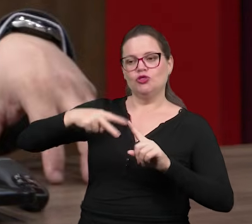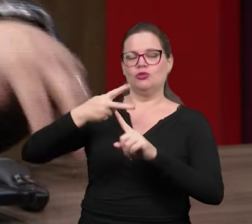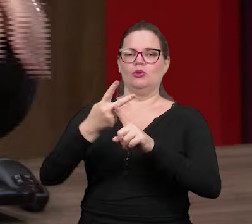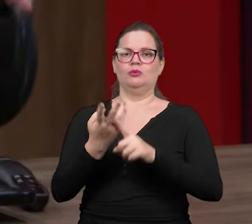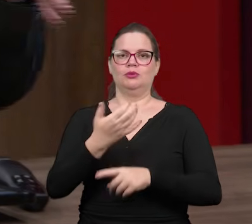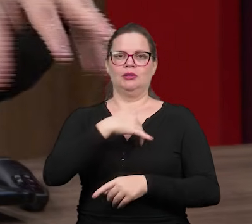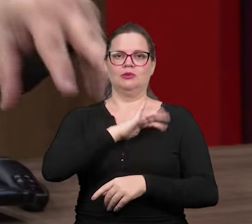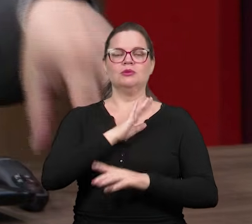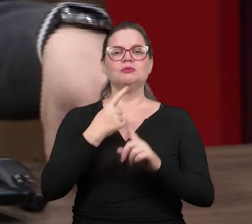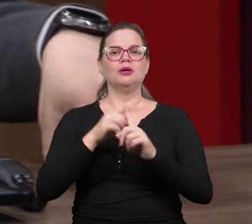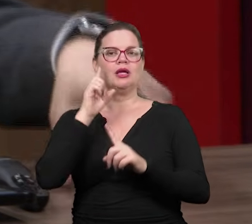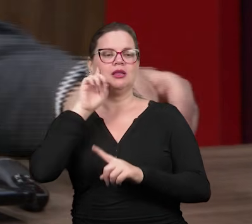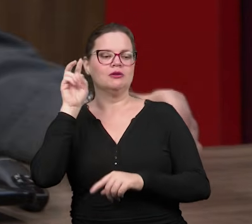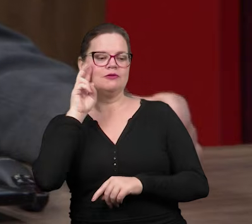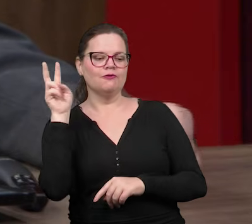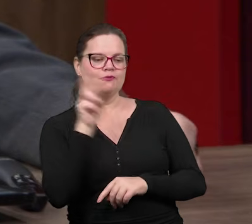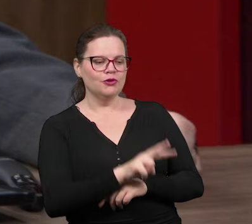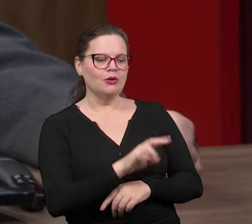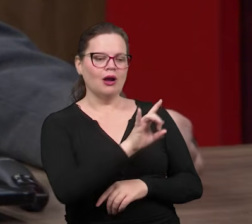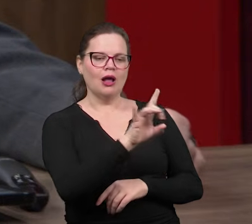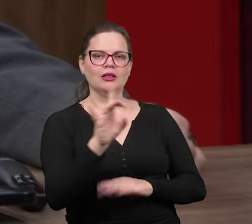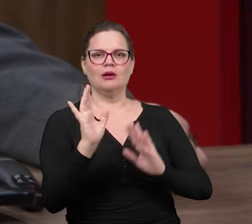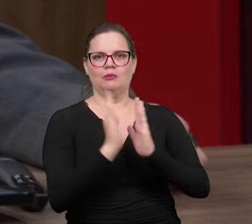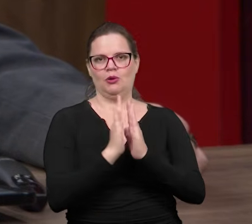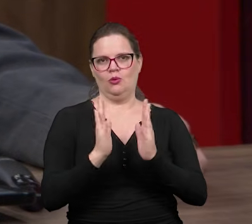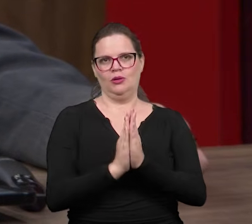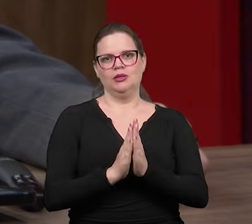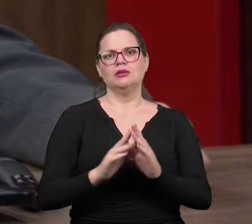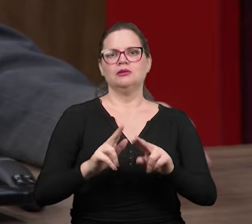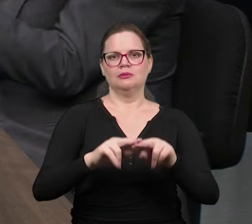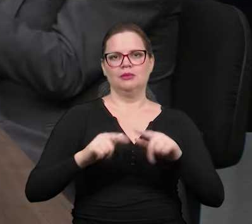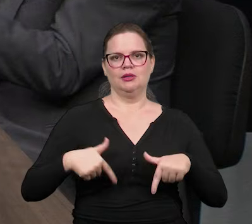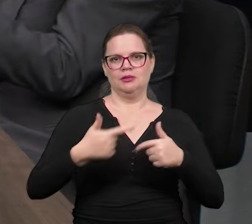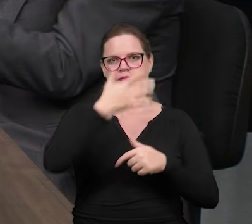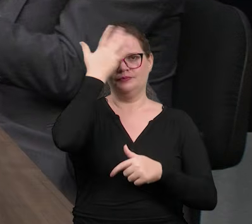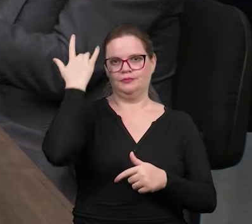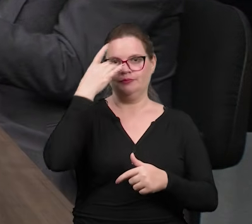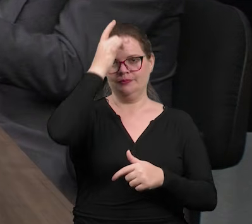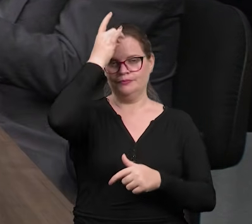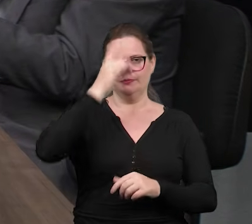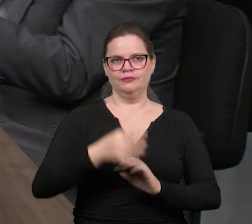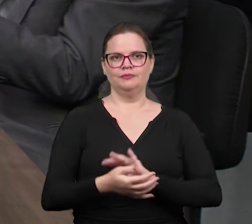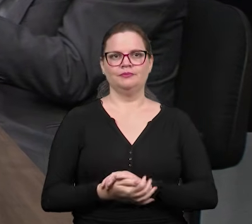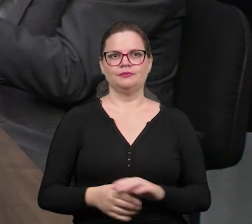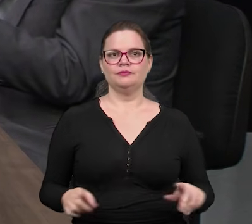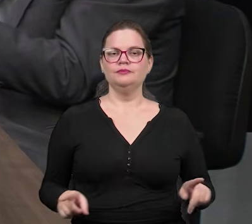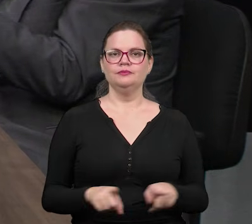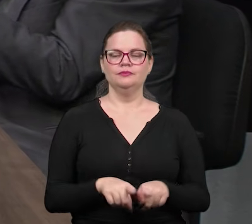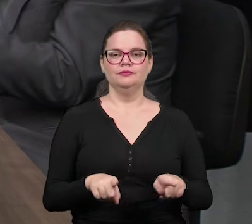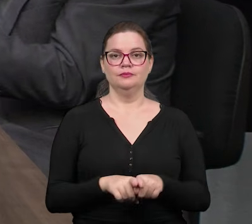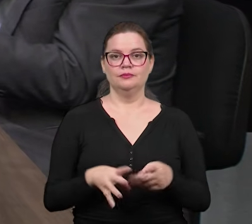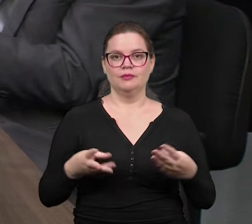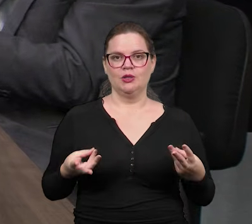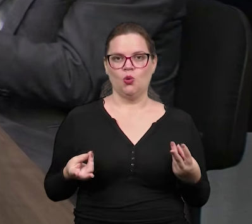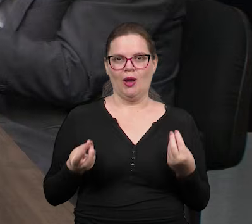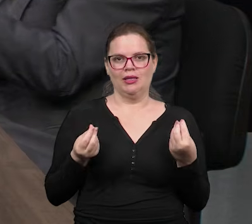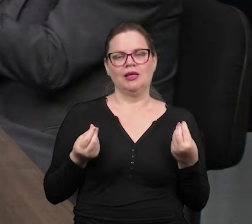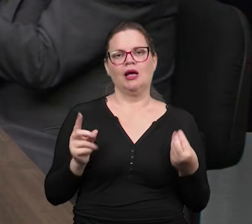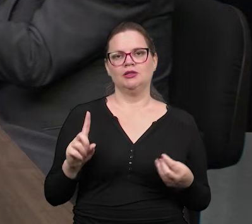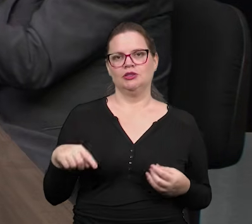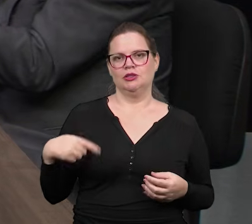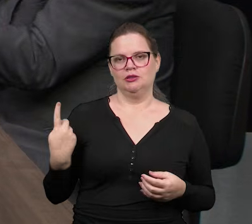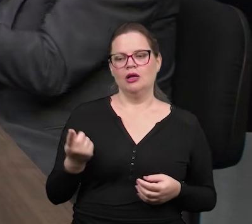a vitória pela fé na ação do Espírito Santo na nossa vida, né? As qualidades imutáveis